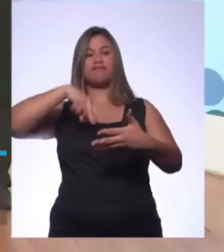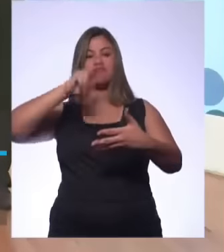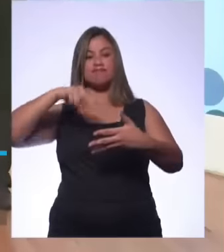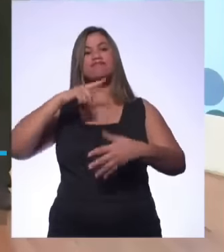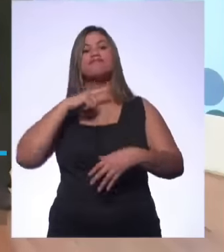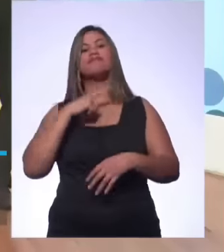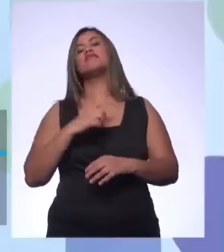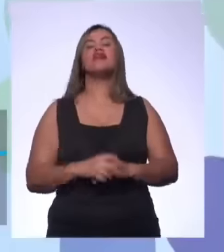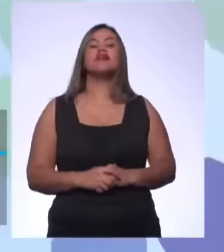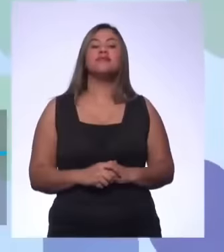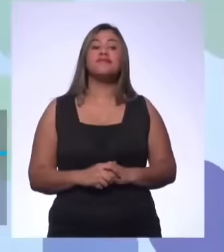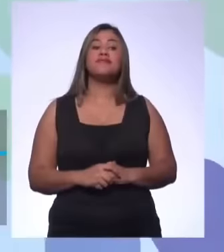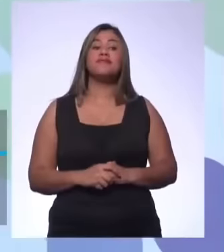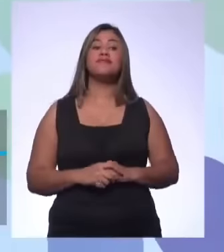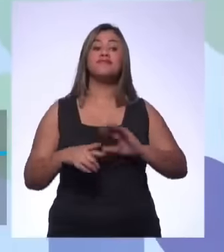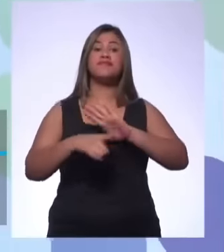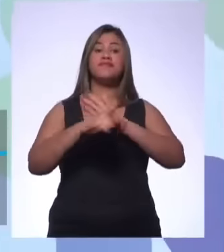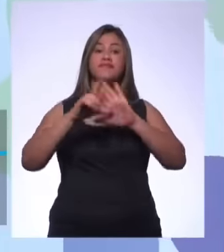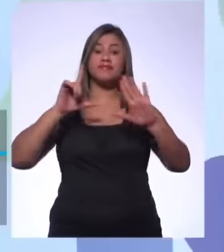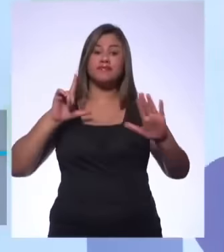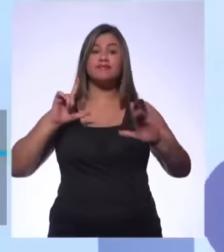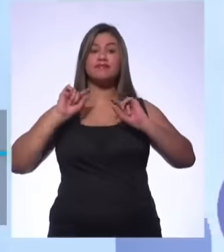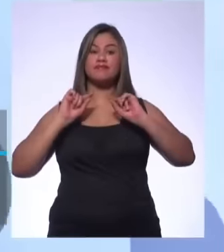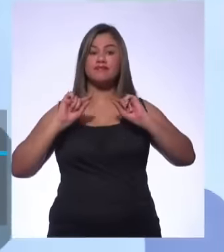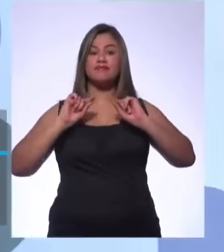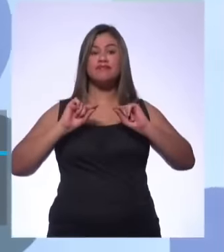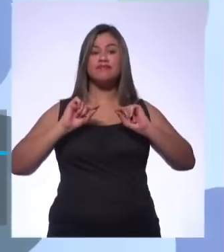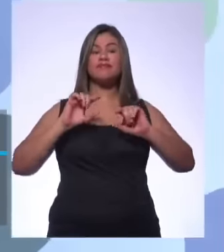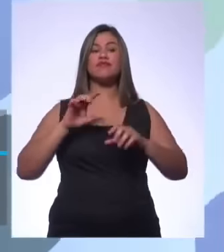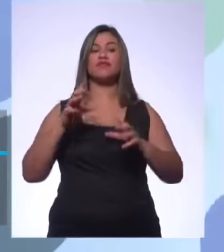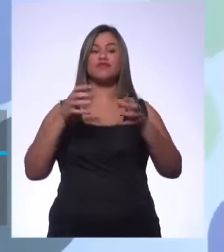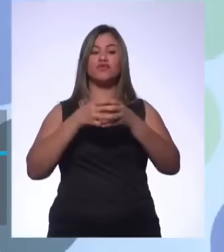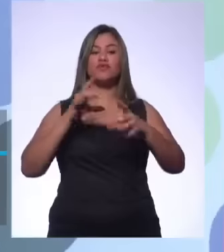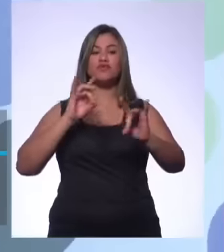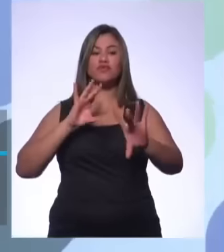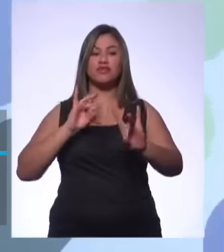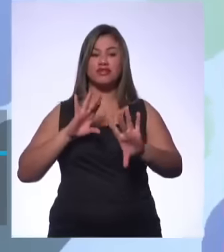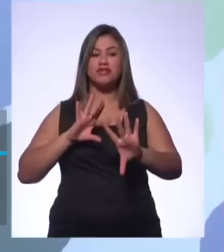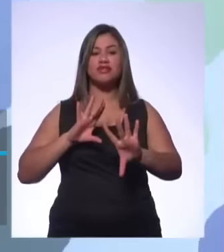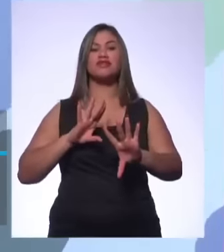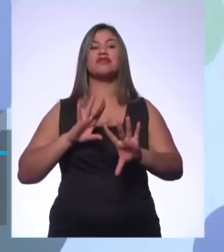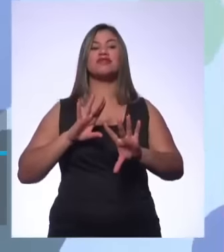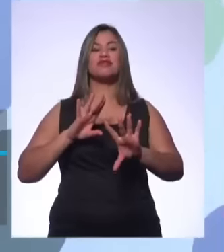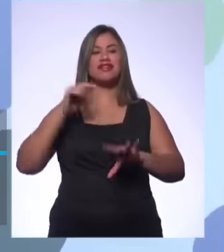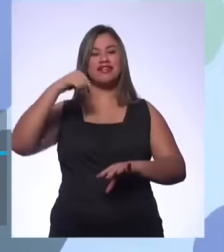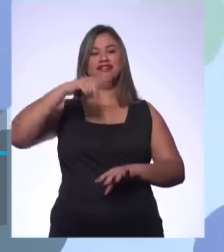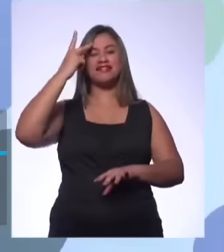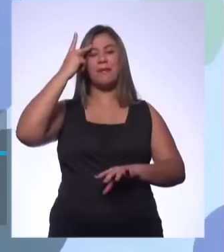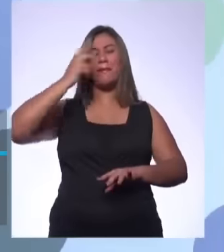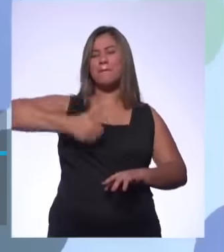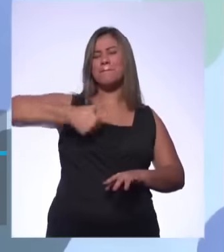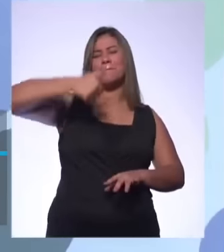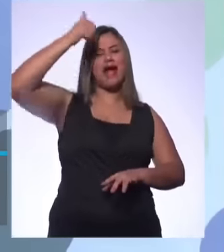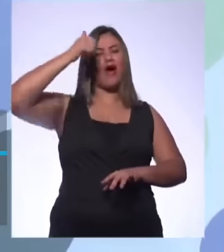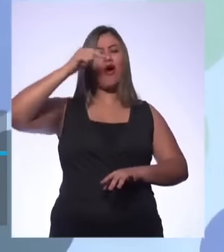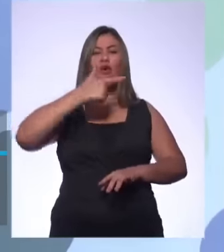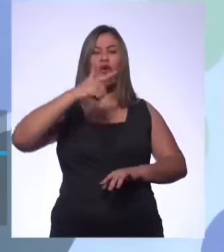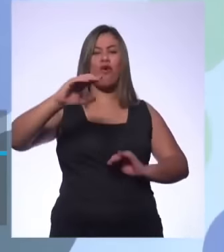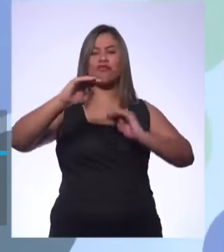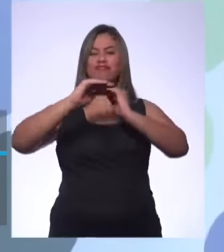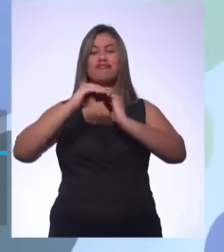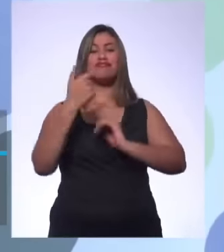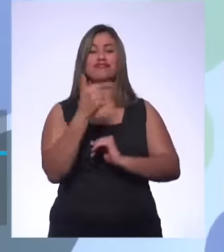mas antes aqui, a galera aqui, a nossa equipe técnica, a melhor equipe técnica de São Paulo, nós estamos observando